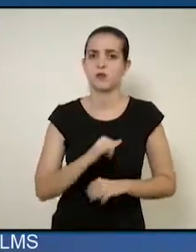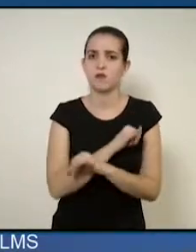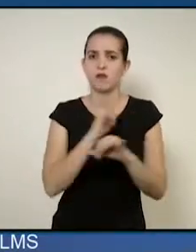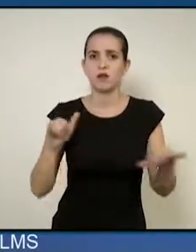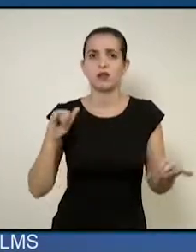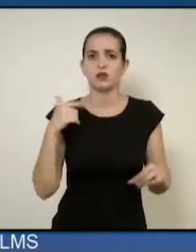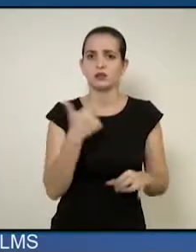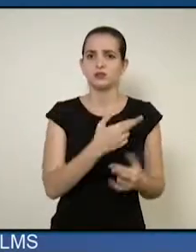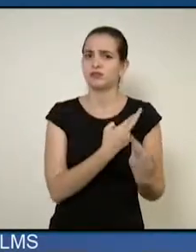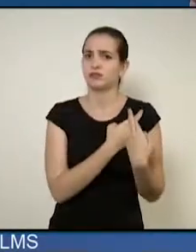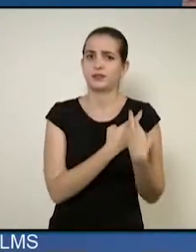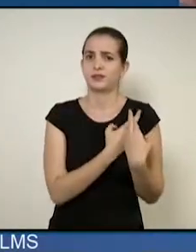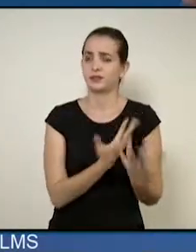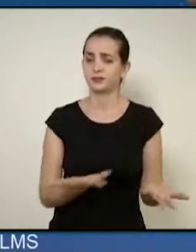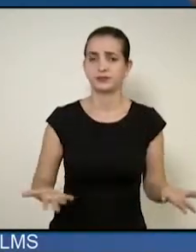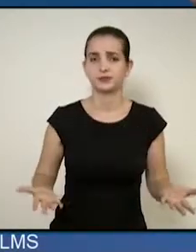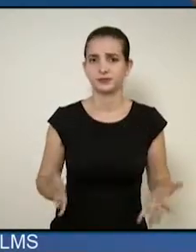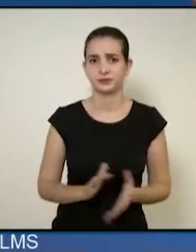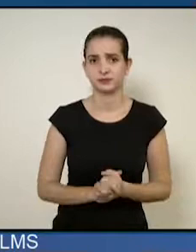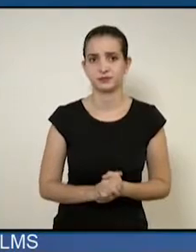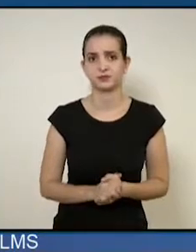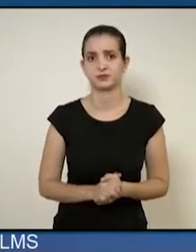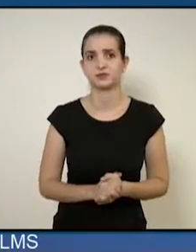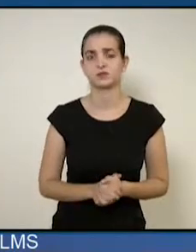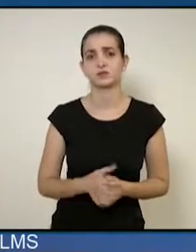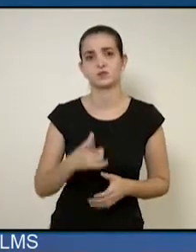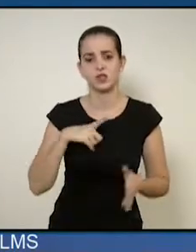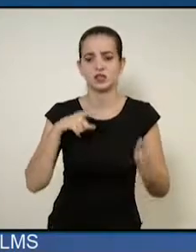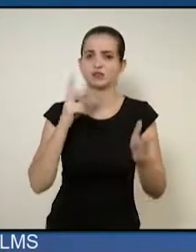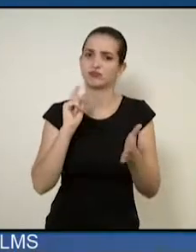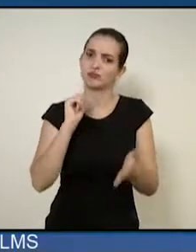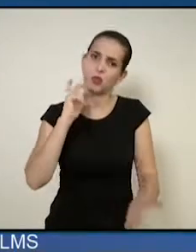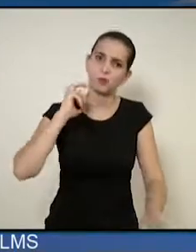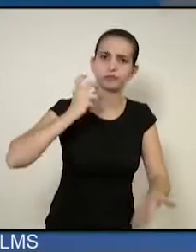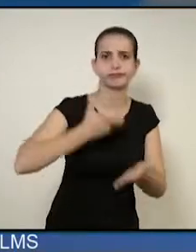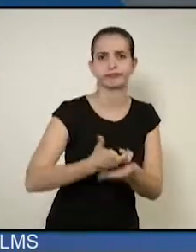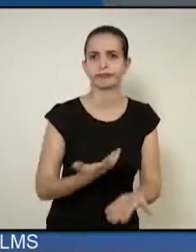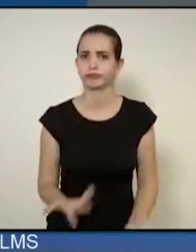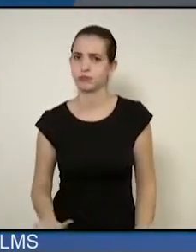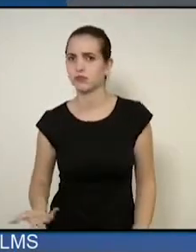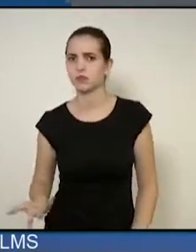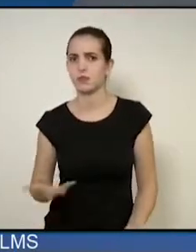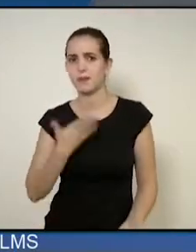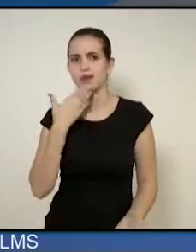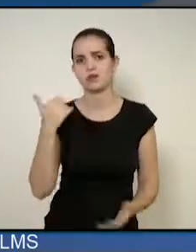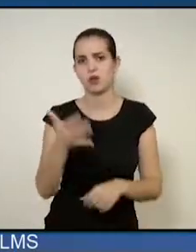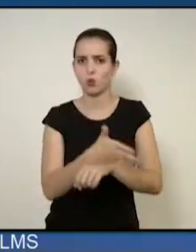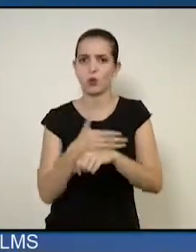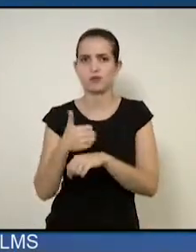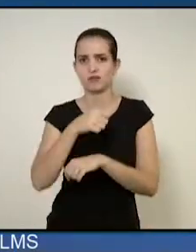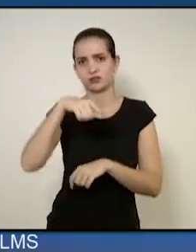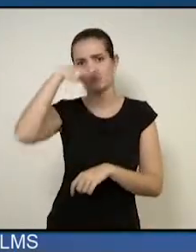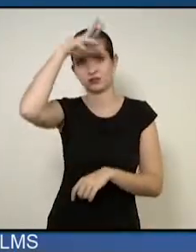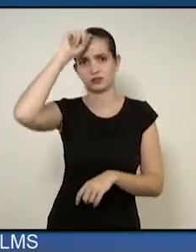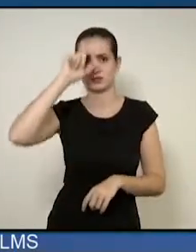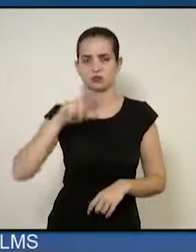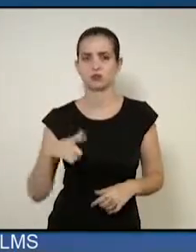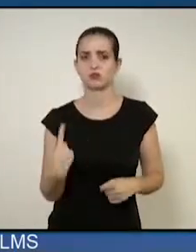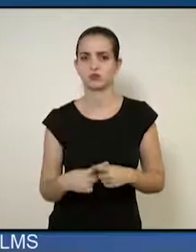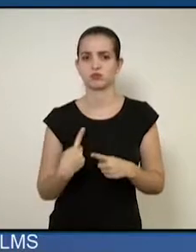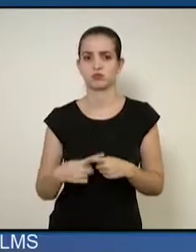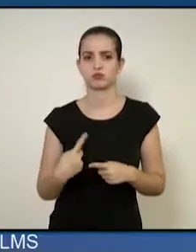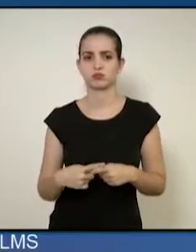não tem responsabilidade de investimento para melhorar o SINAC do Mato Grosso do Sul, porque não é ela a detentora